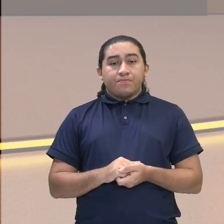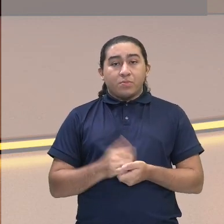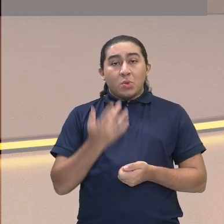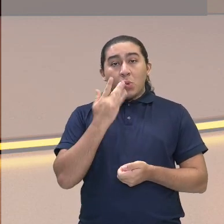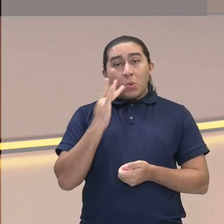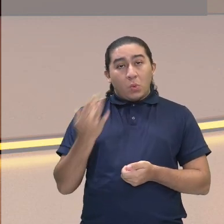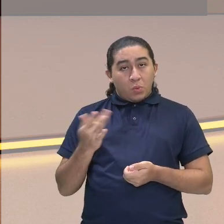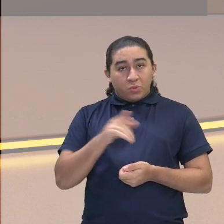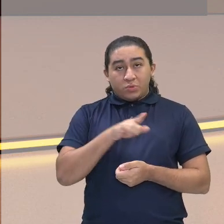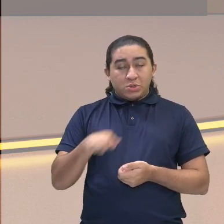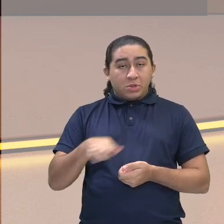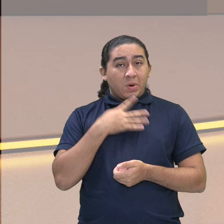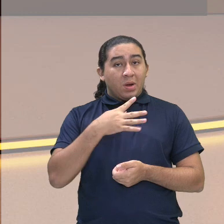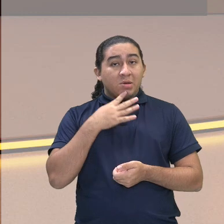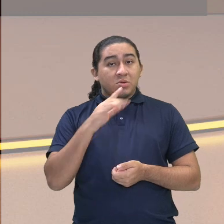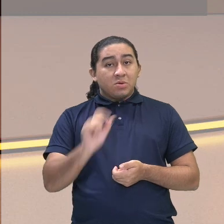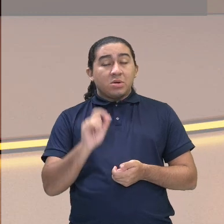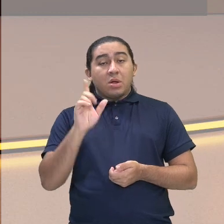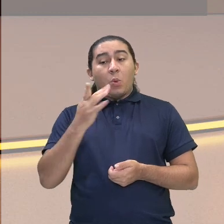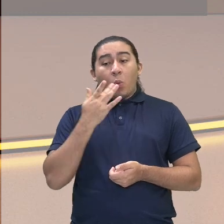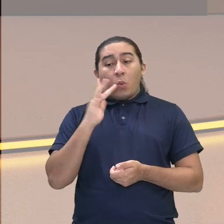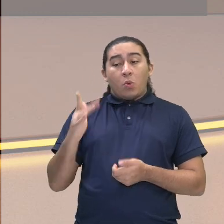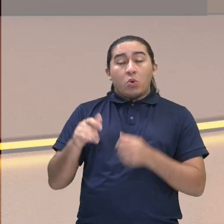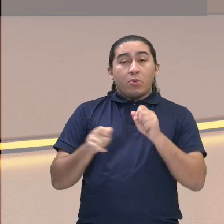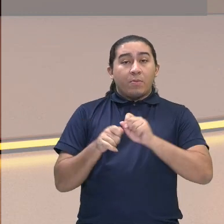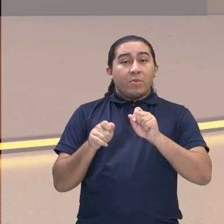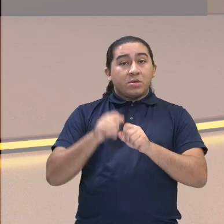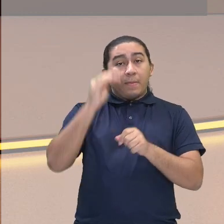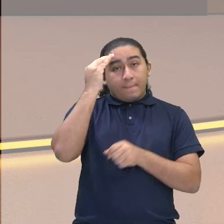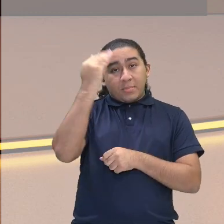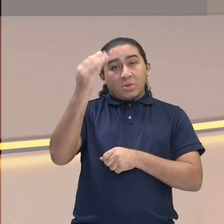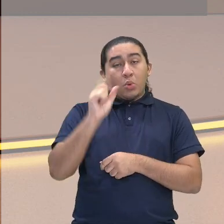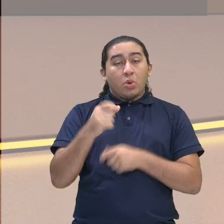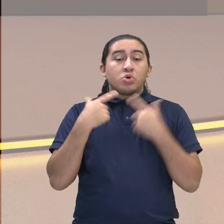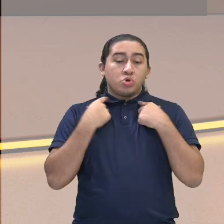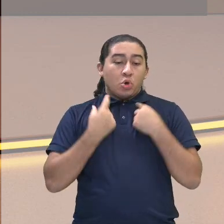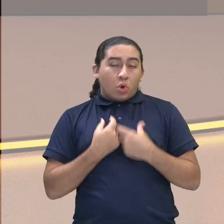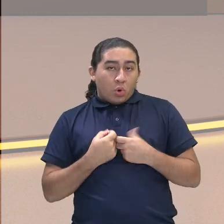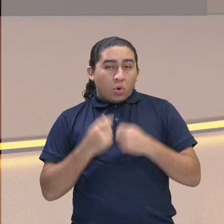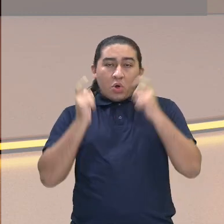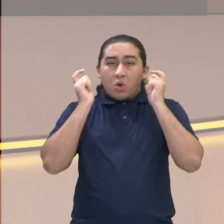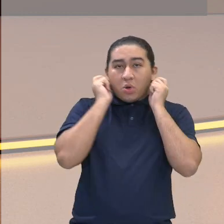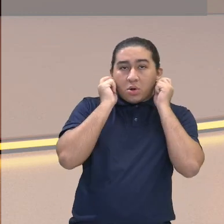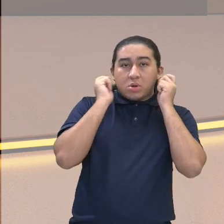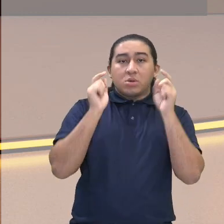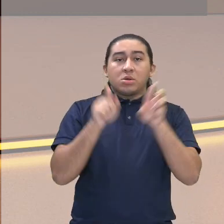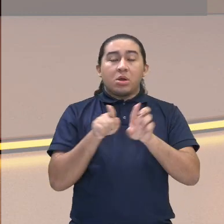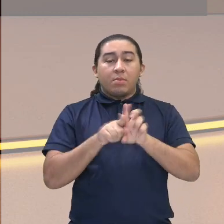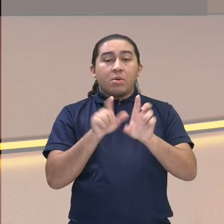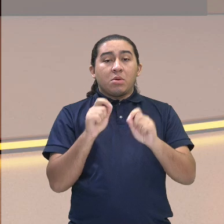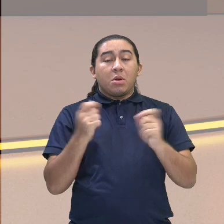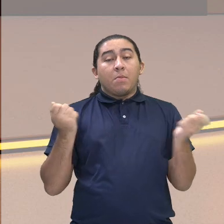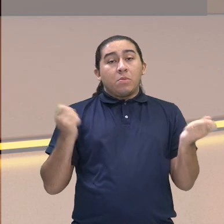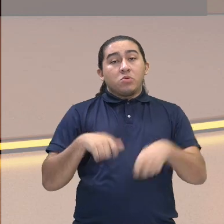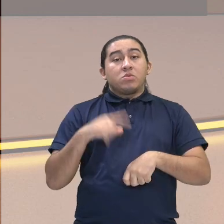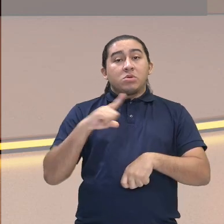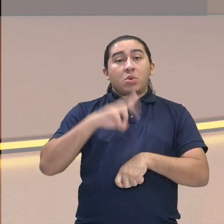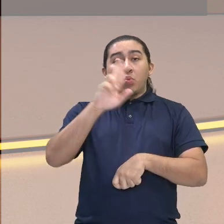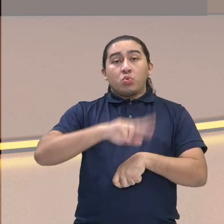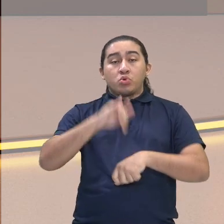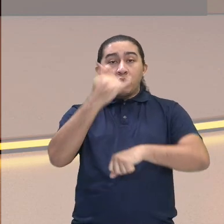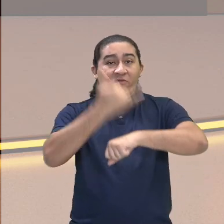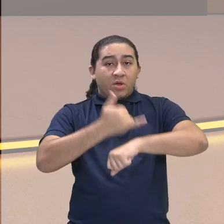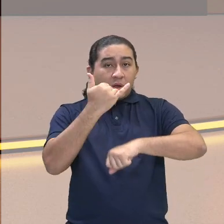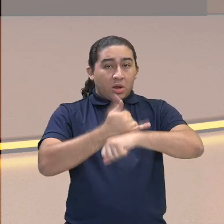acho que você já associou que serve principalmente para se fazer joias ou para servir também como lastro financeiro, para